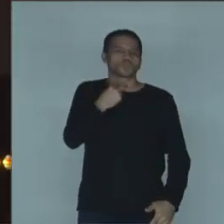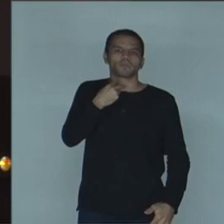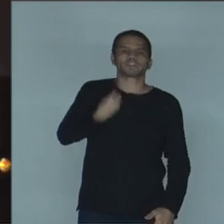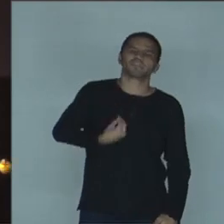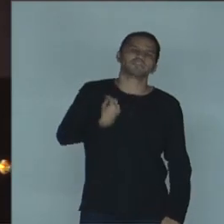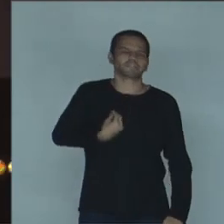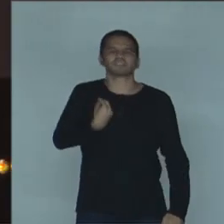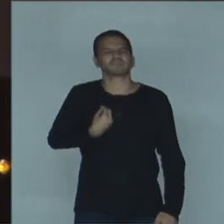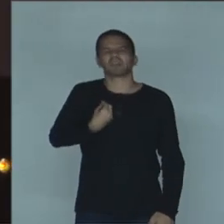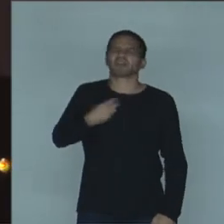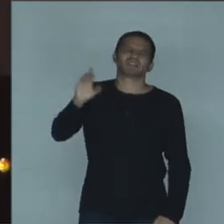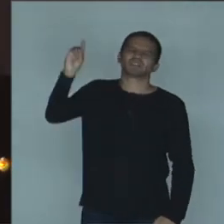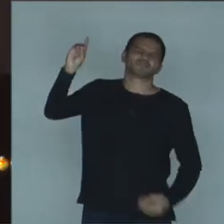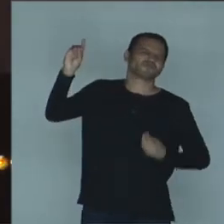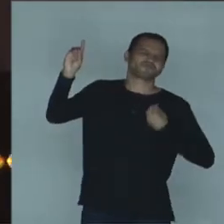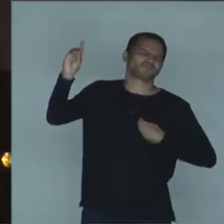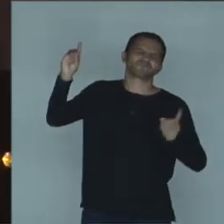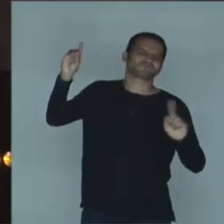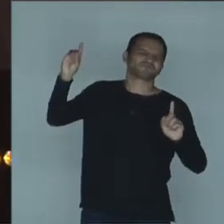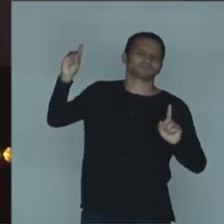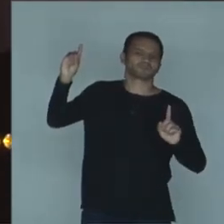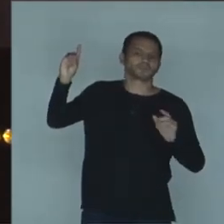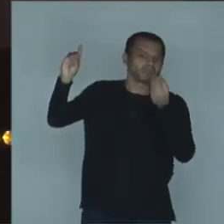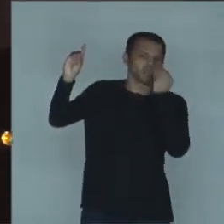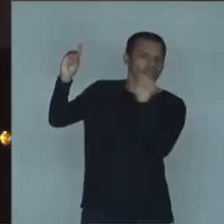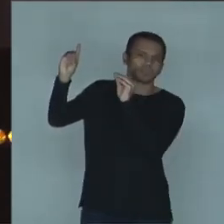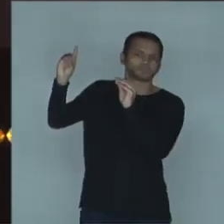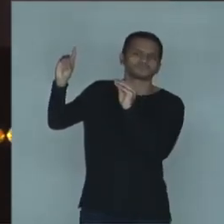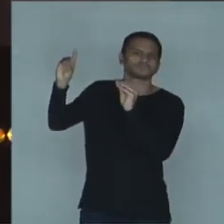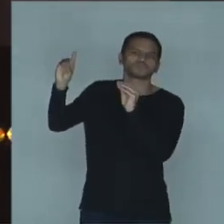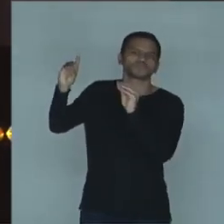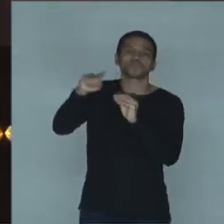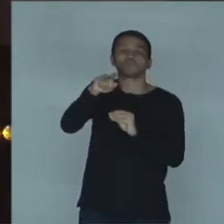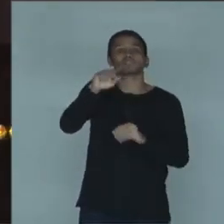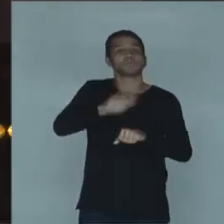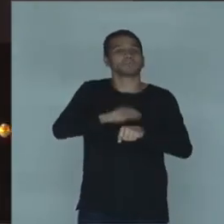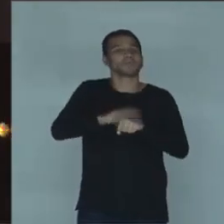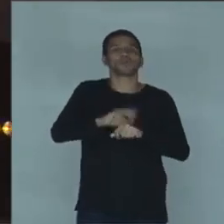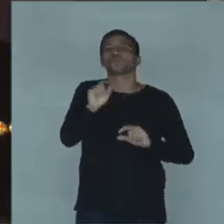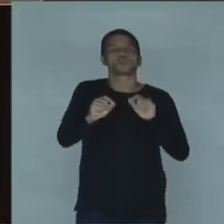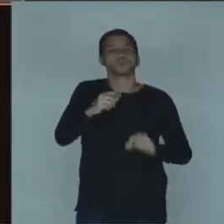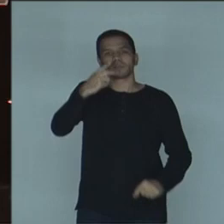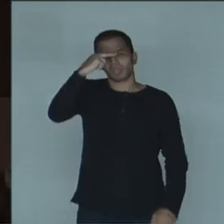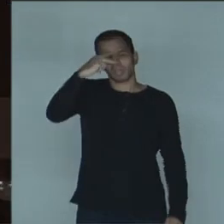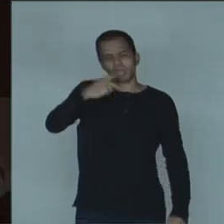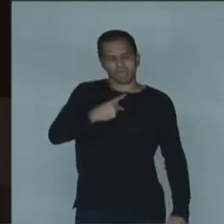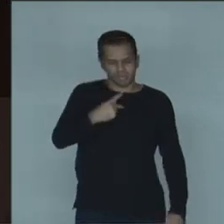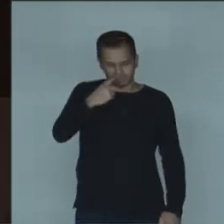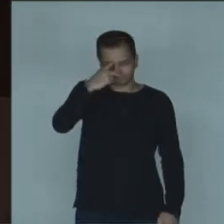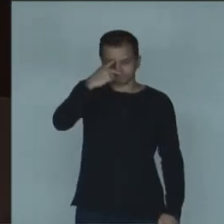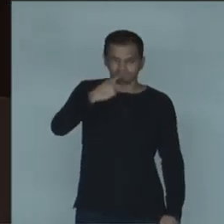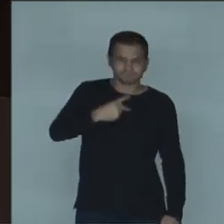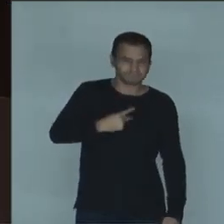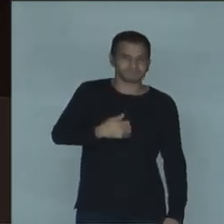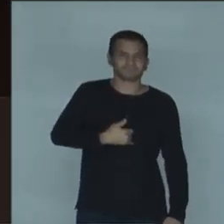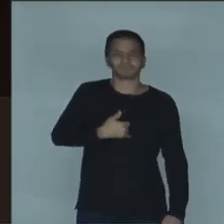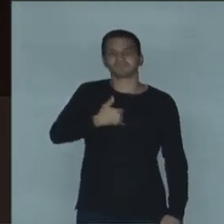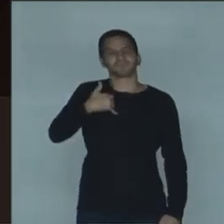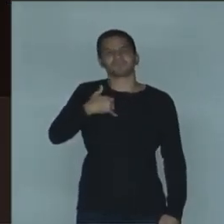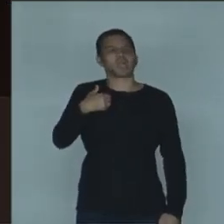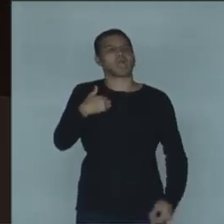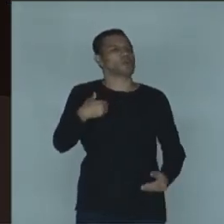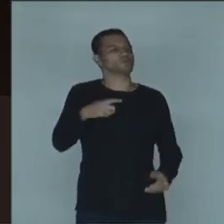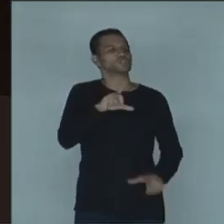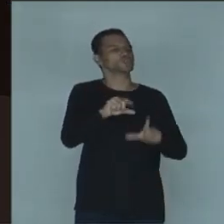é viver para os seus projetos para os seus sonhos para as suas realizações é vivem em função do que você acha que é melhor